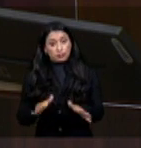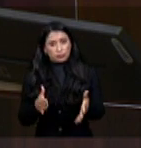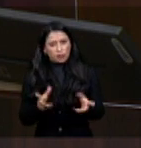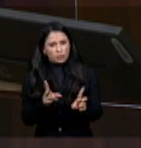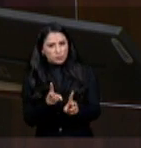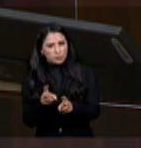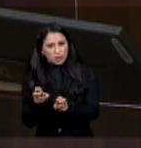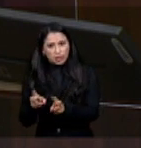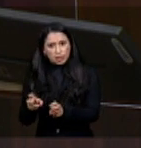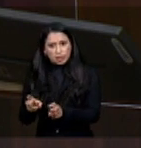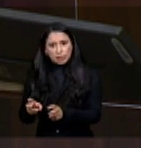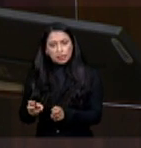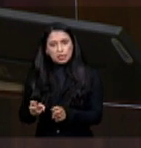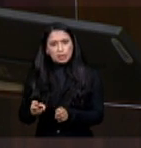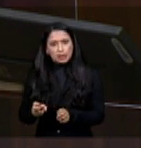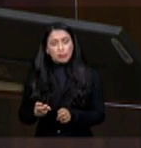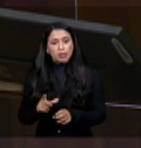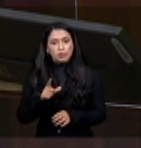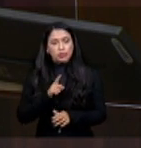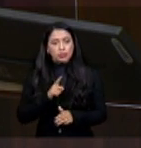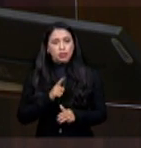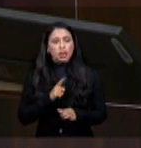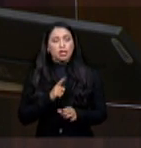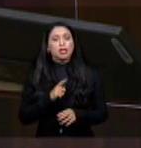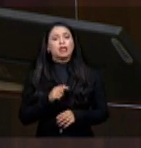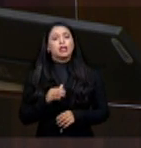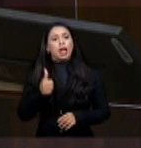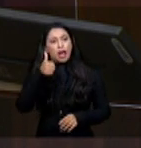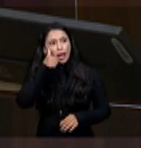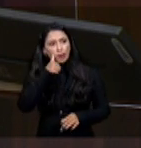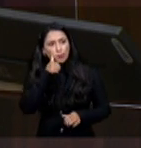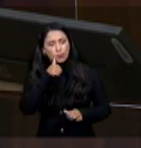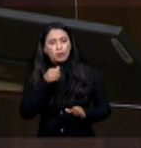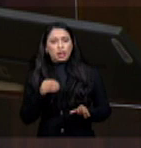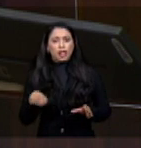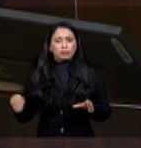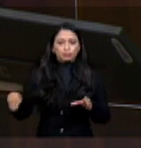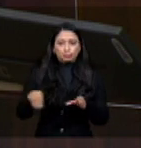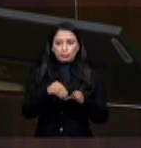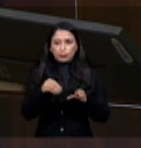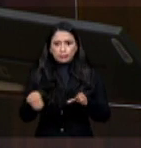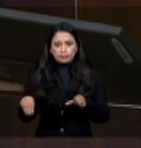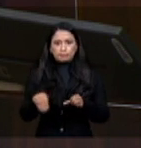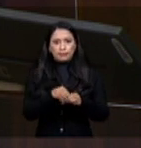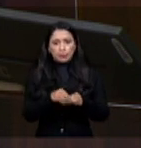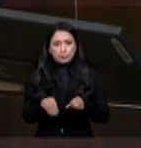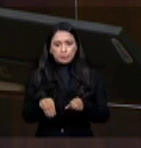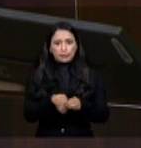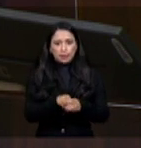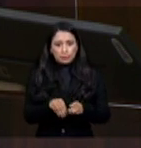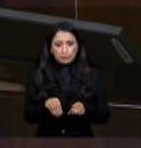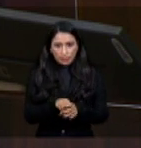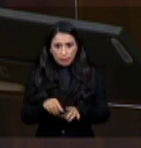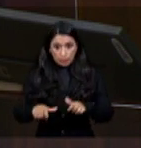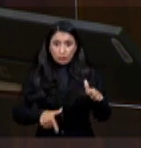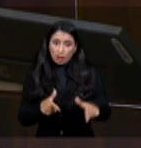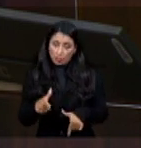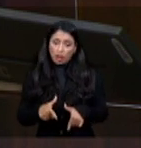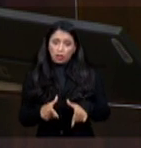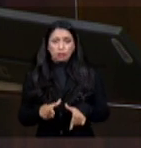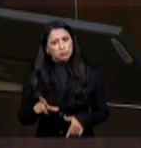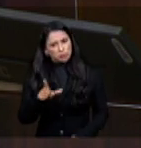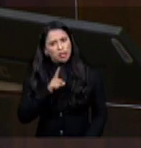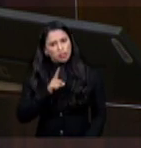qual assistimos a essa gradativa inserção da mulher no mercado de trabalho ela desfruta Sem